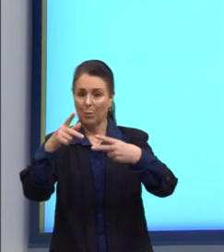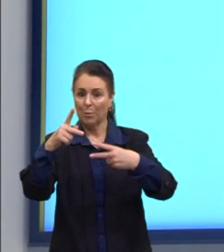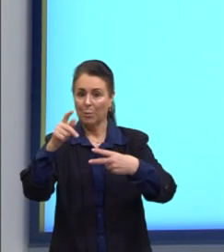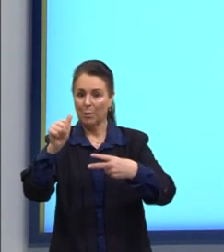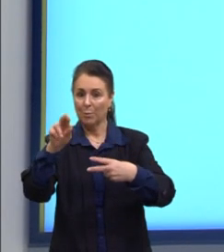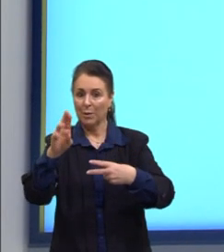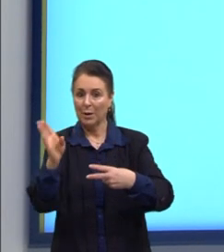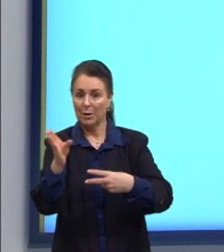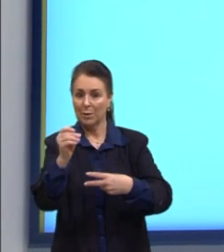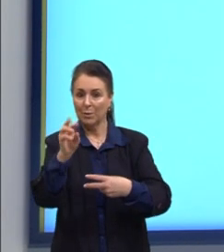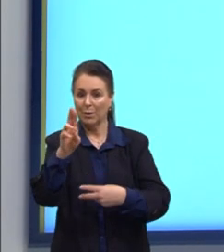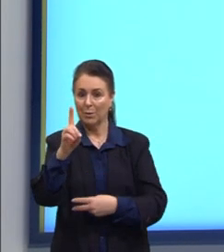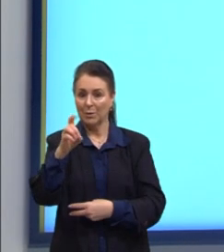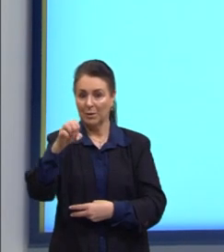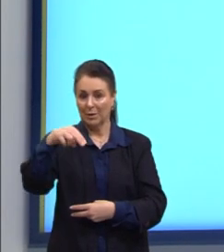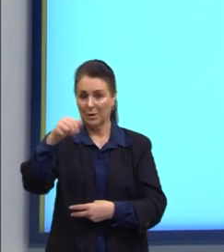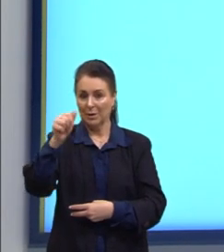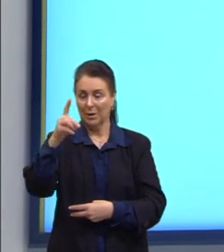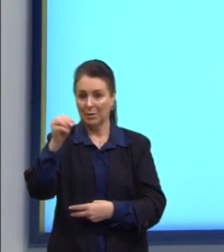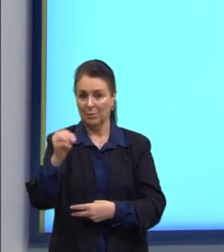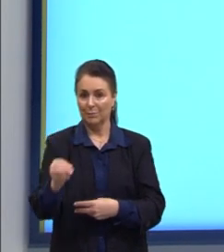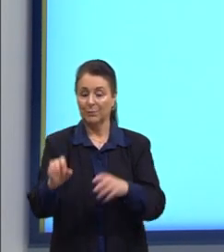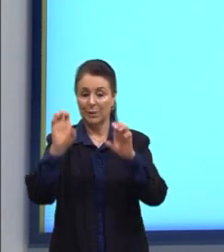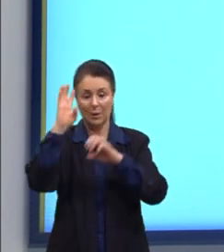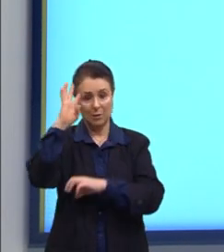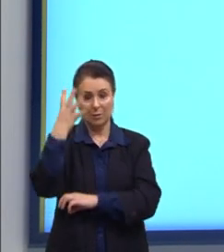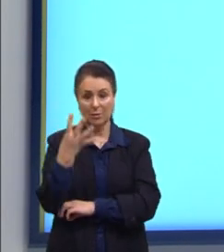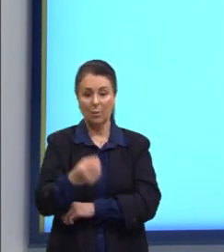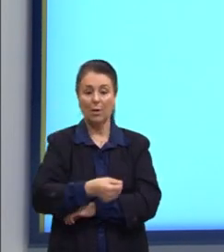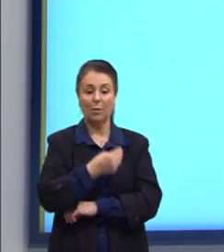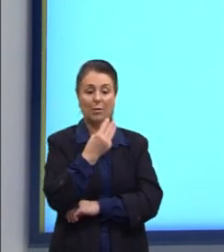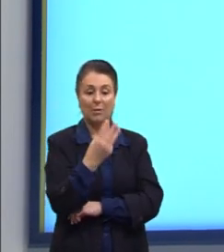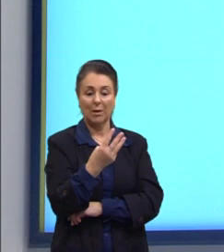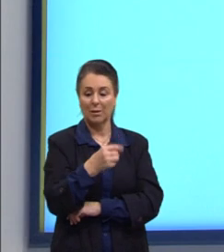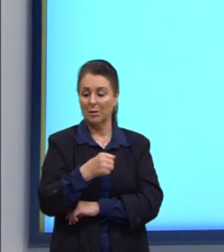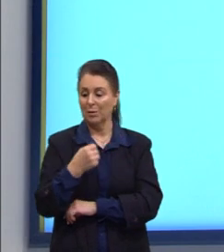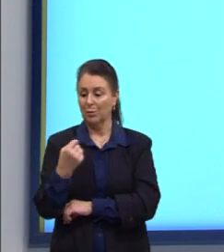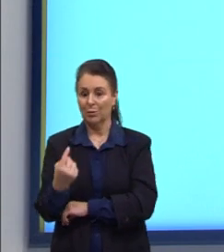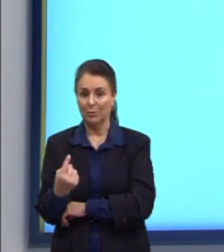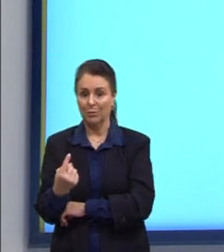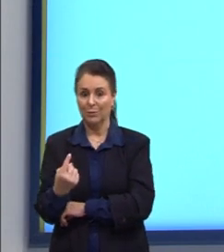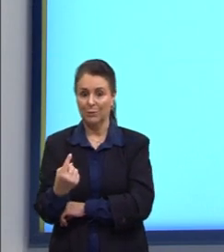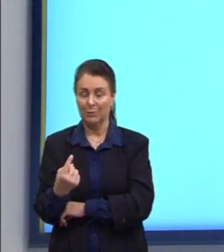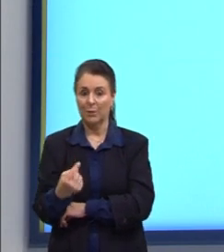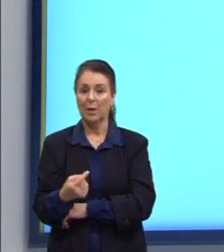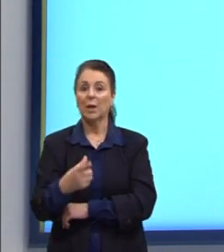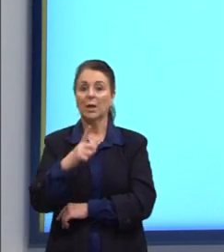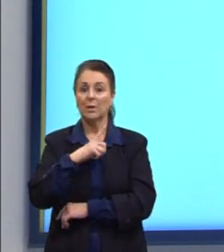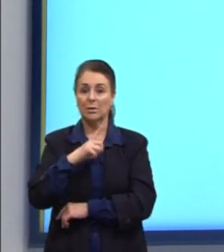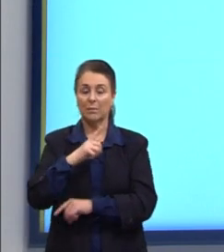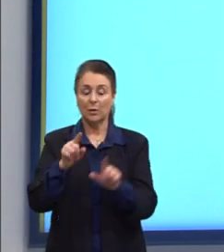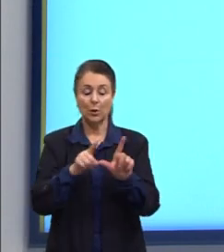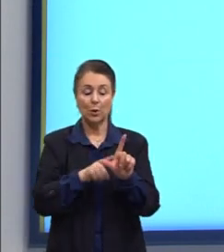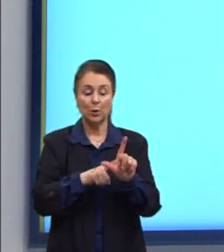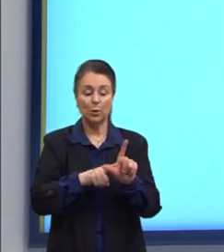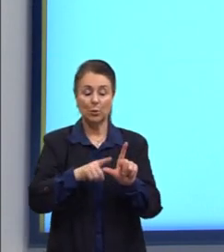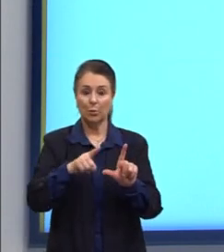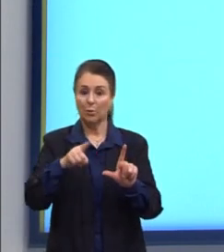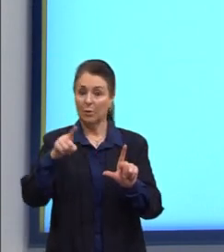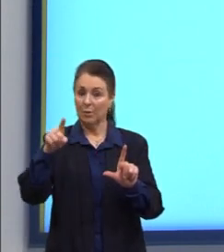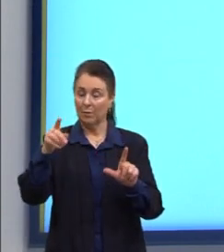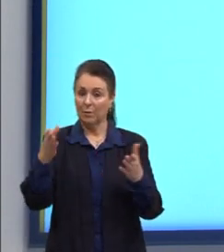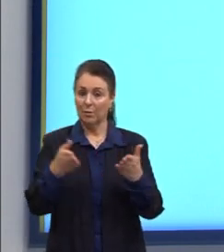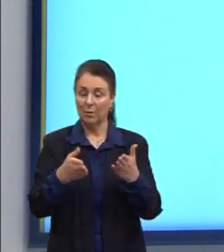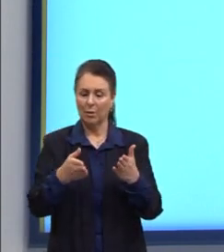solução do nosso sistema Então vai ser três e um certo se nós tivéssemos lá no gráfico né Nós